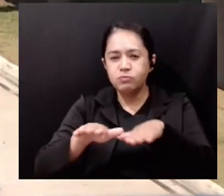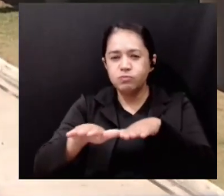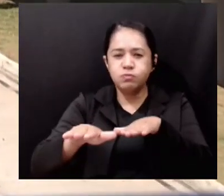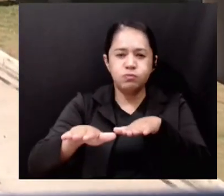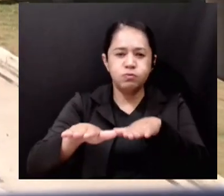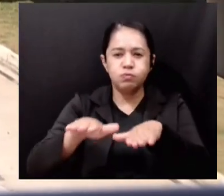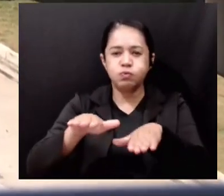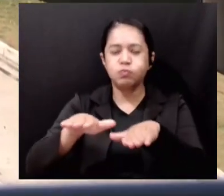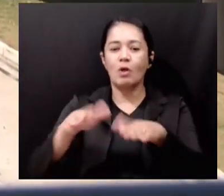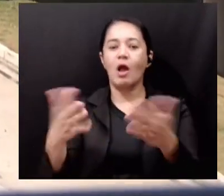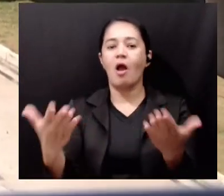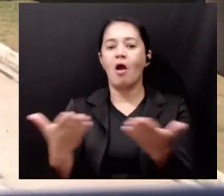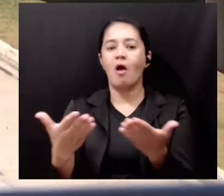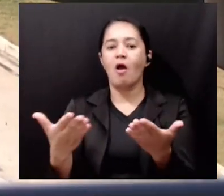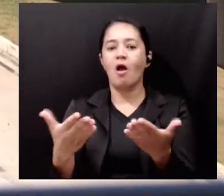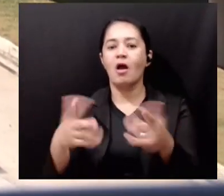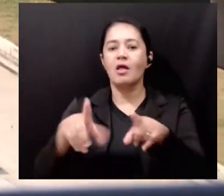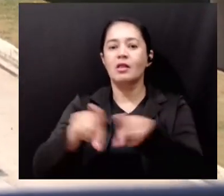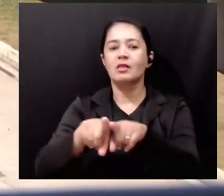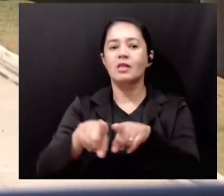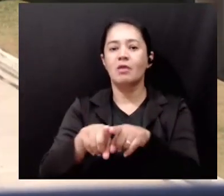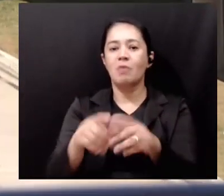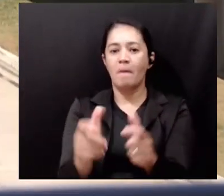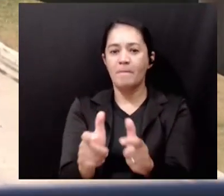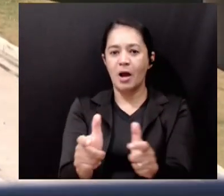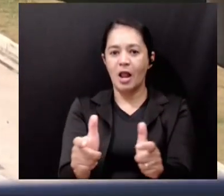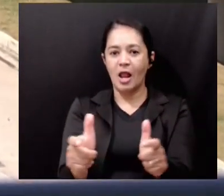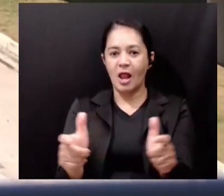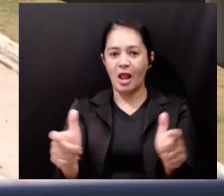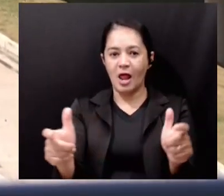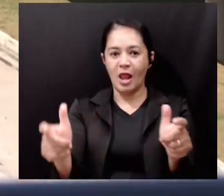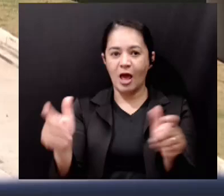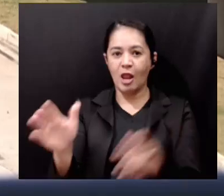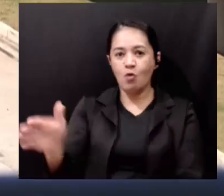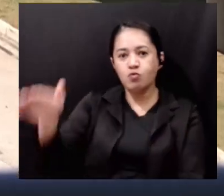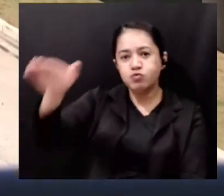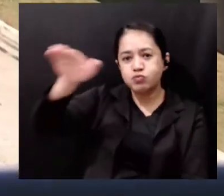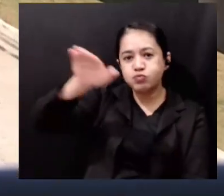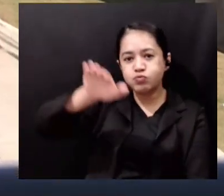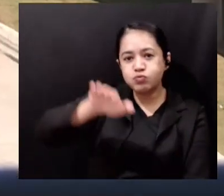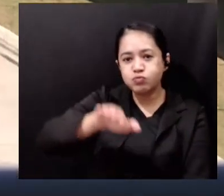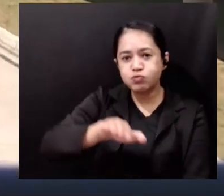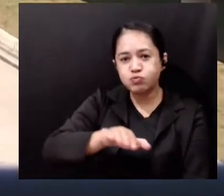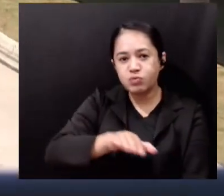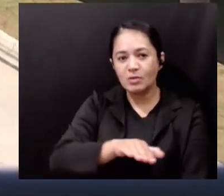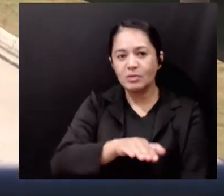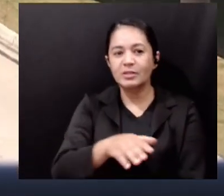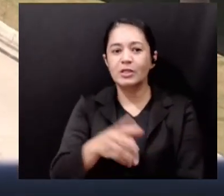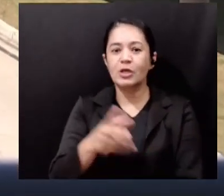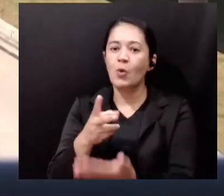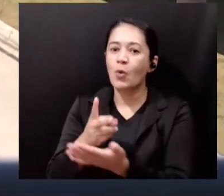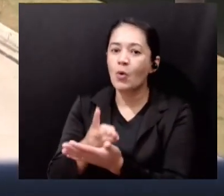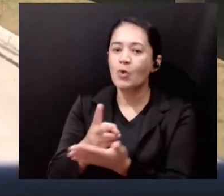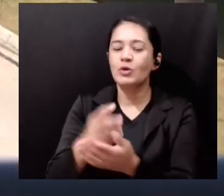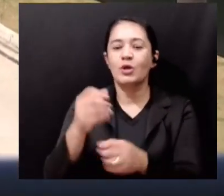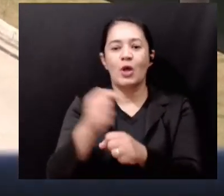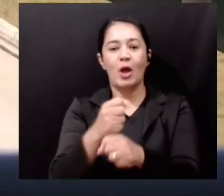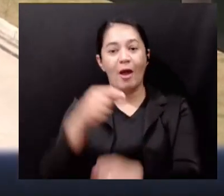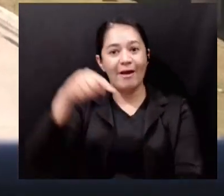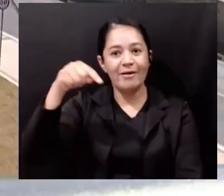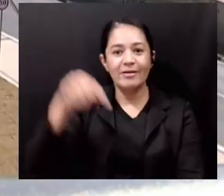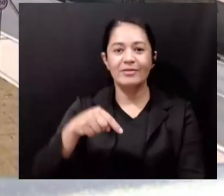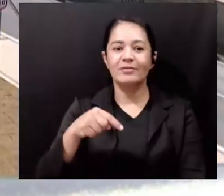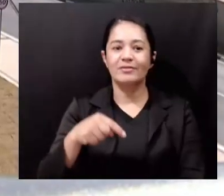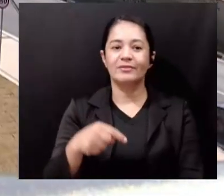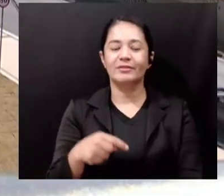também com a ampliação dos viadutos sobre a Bandeirantes, que é a sequência dessa obra aqui, a fluidez,